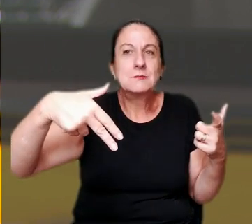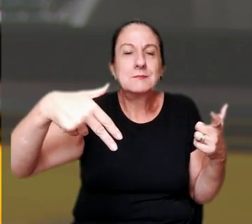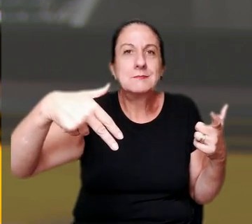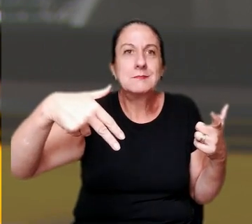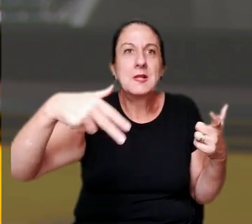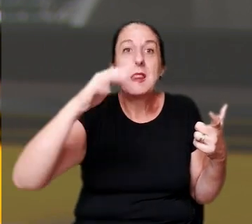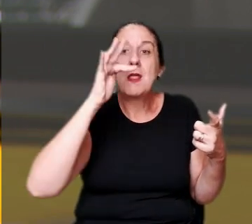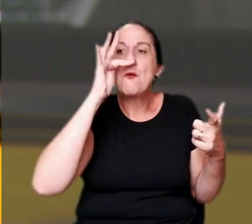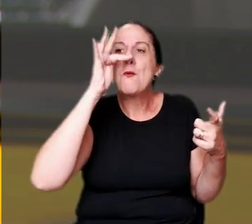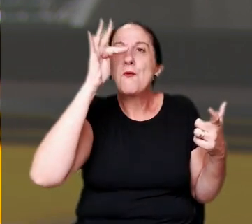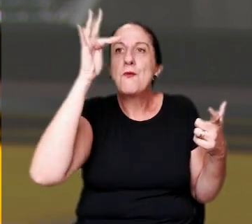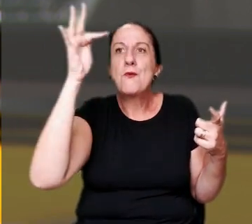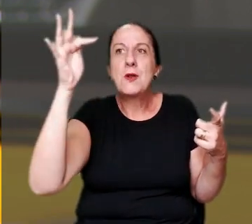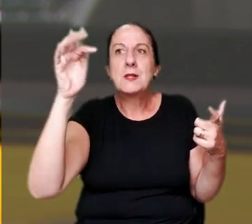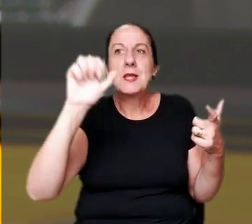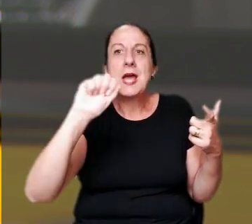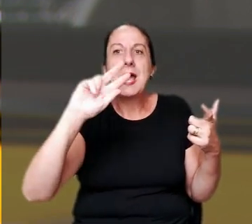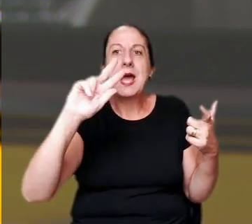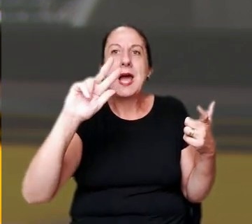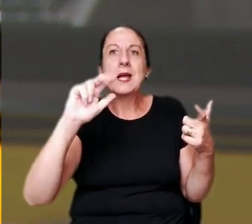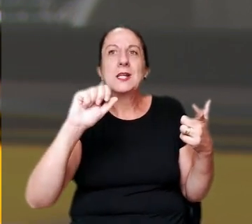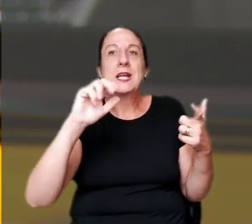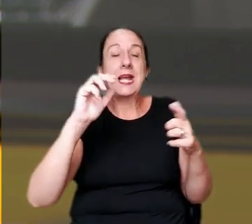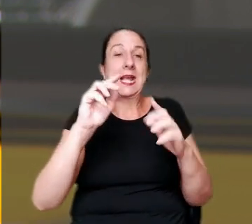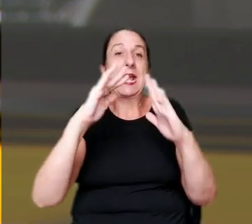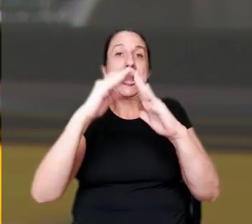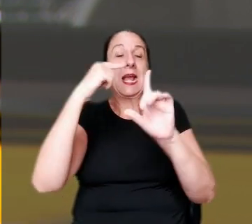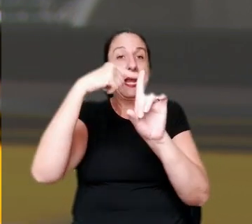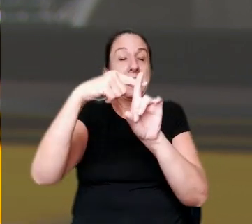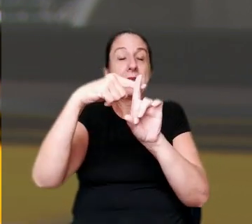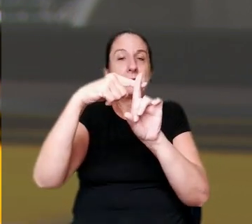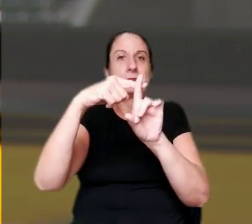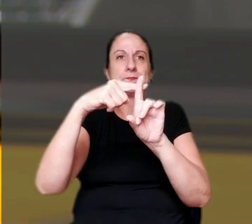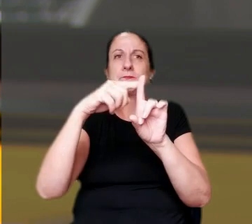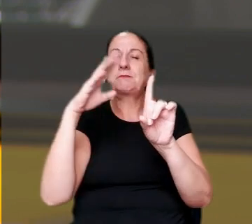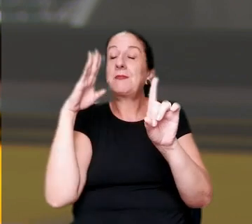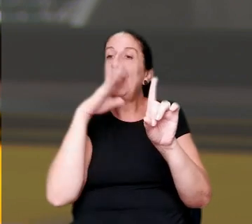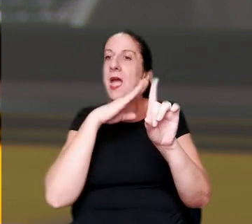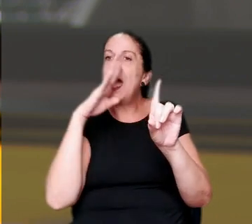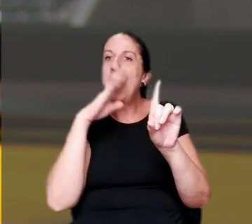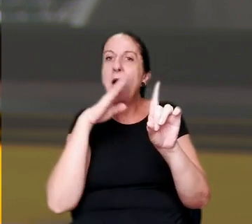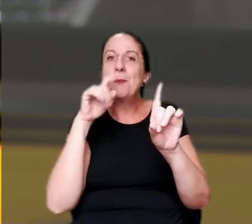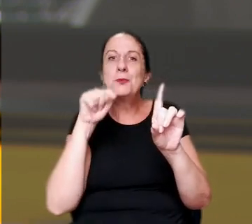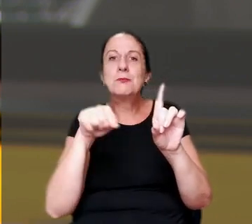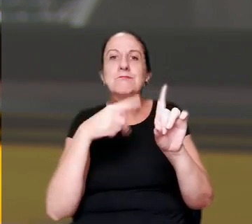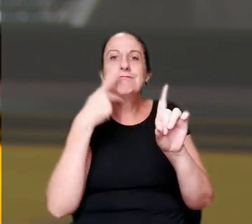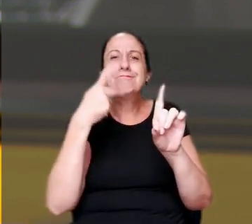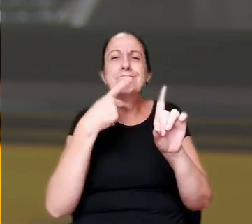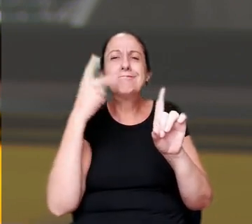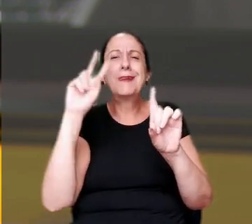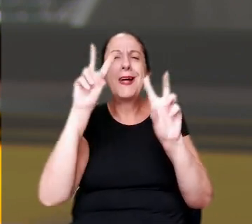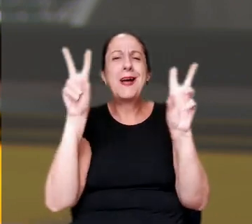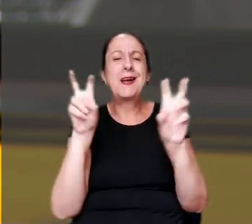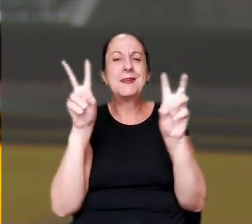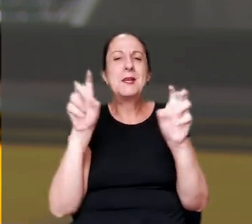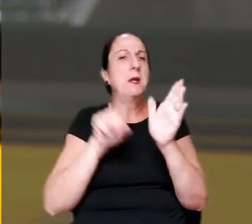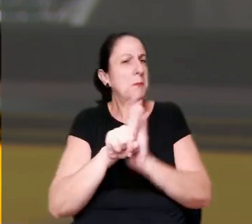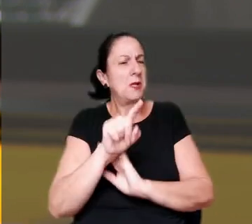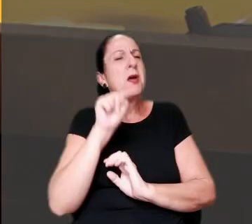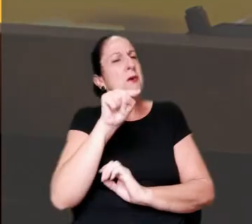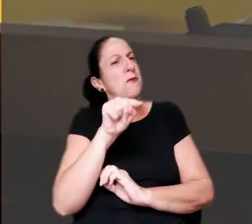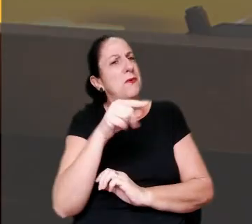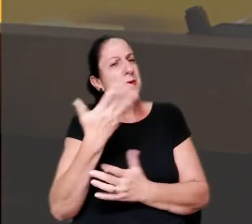peregrinações a Chartres, na França, a Catedral de Chartres. Imediatamente eu puxei aquele assunto com